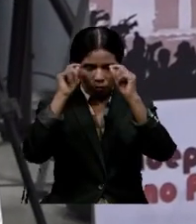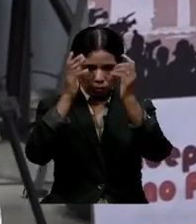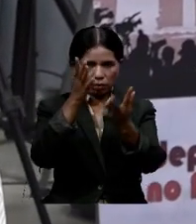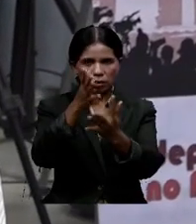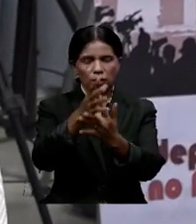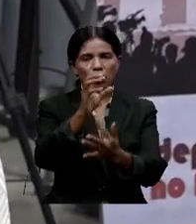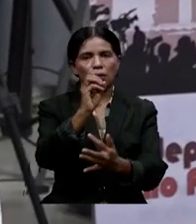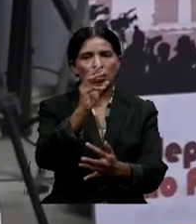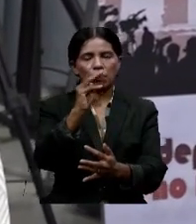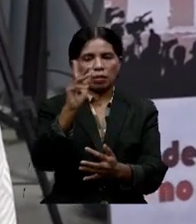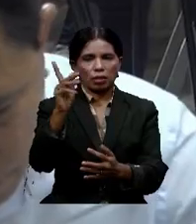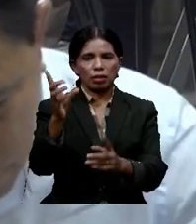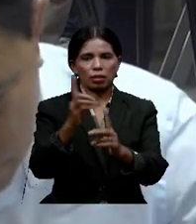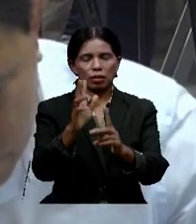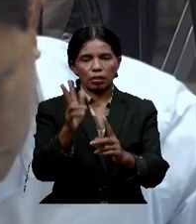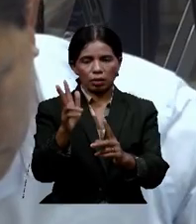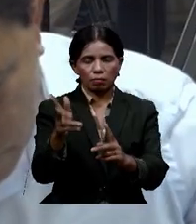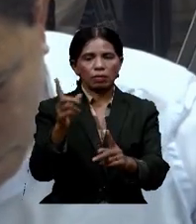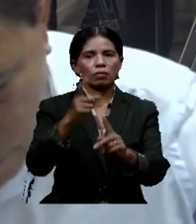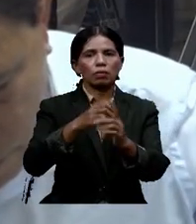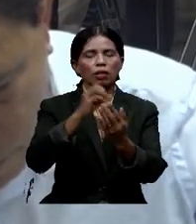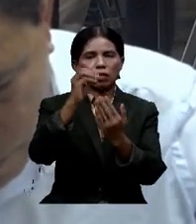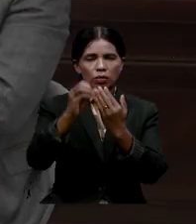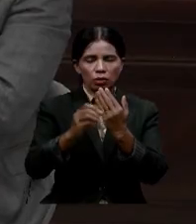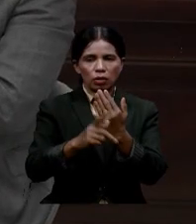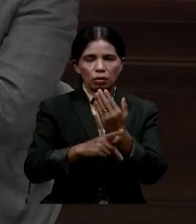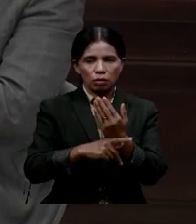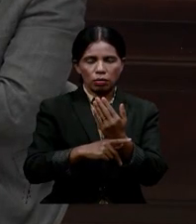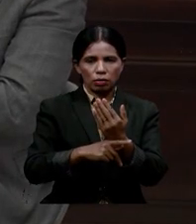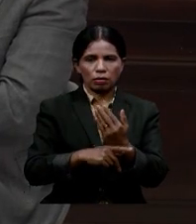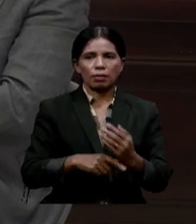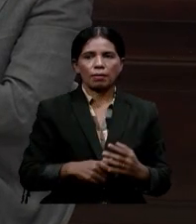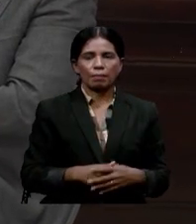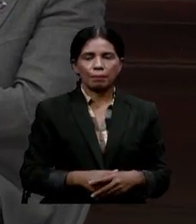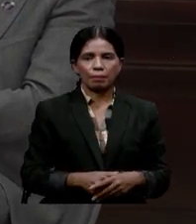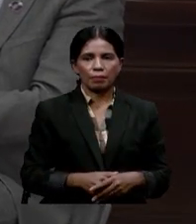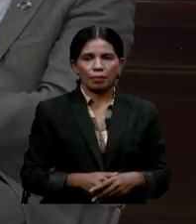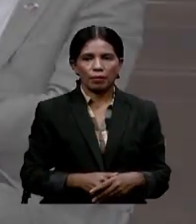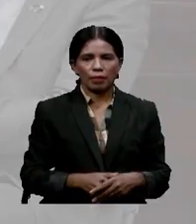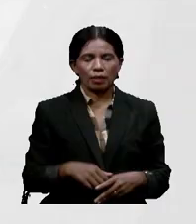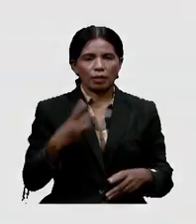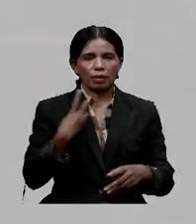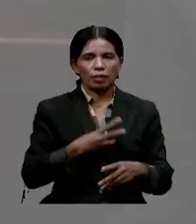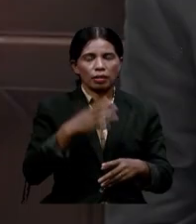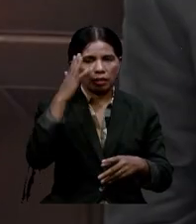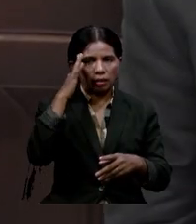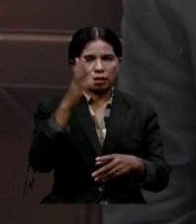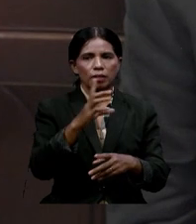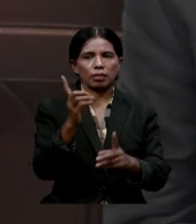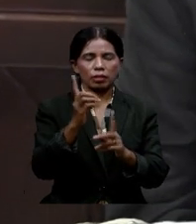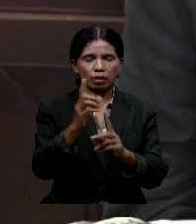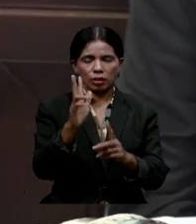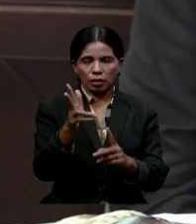OMK, nune e agora, então, no fulan agosto, celebra sai membro pleno ba OMK. Maio, Carola, mas dia 30 de